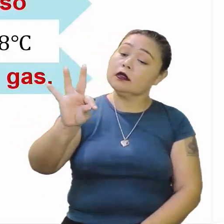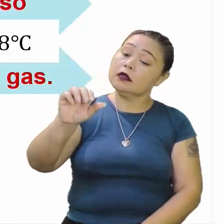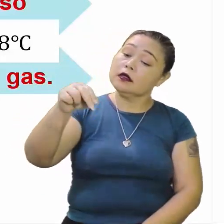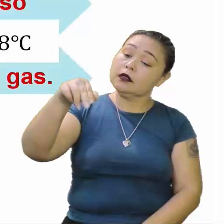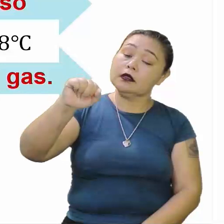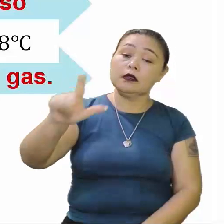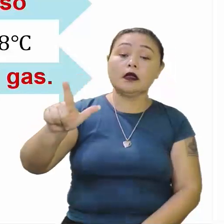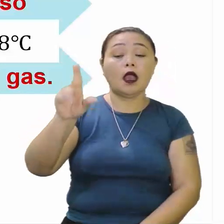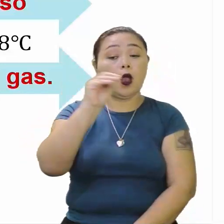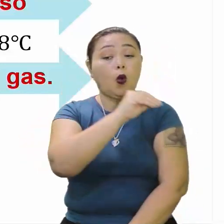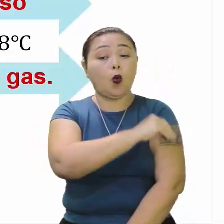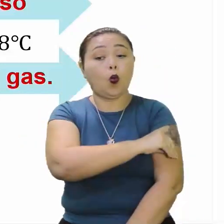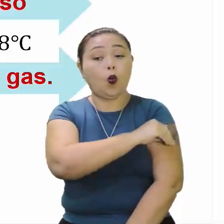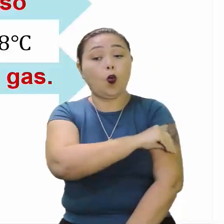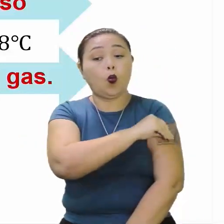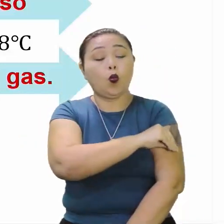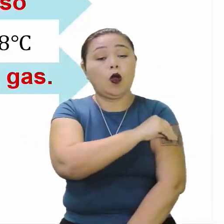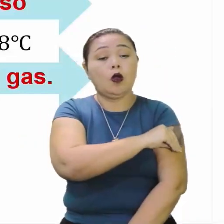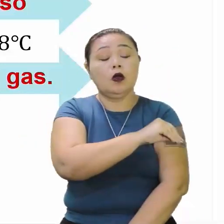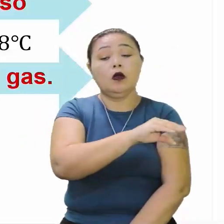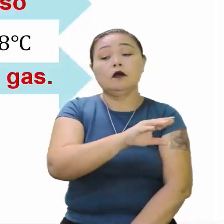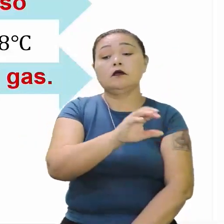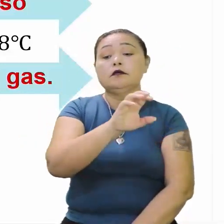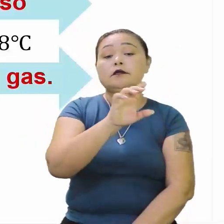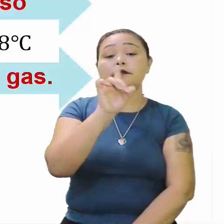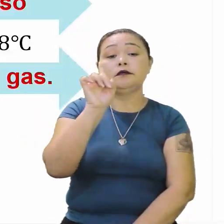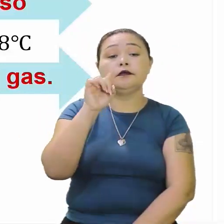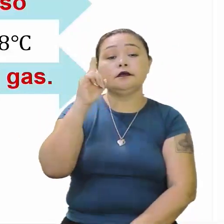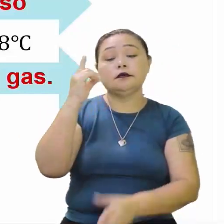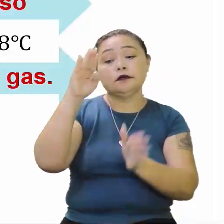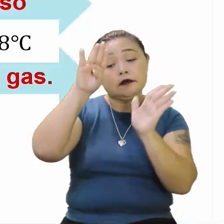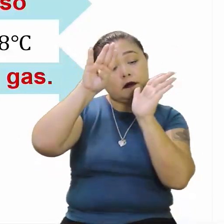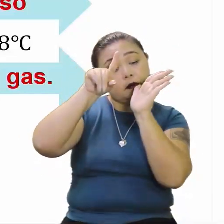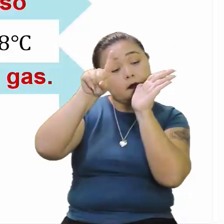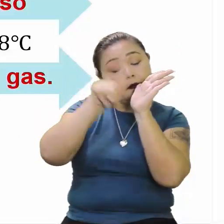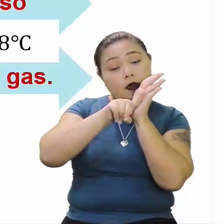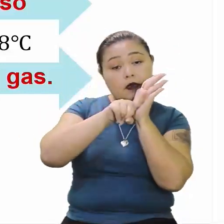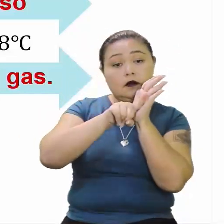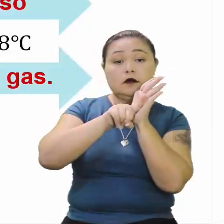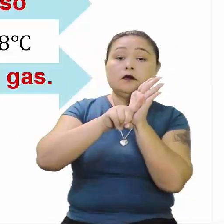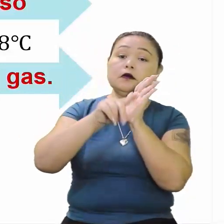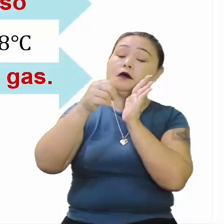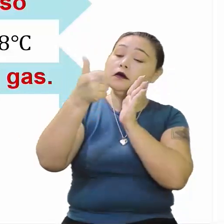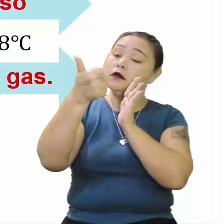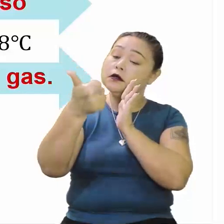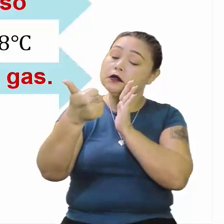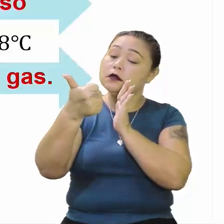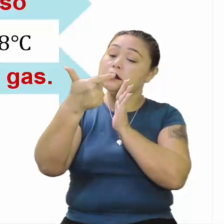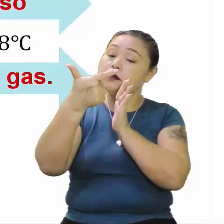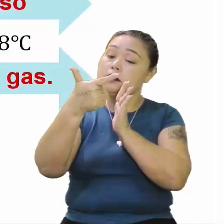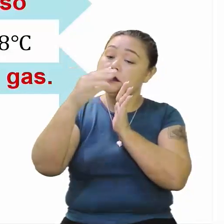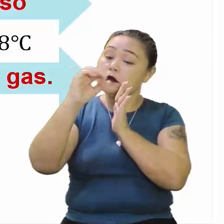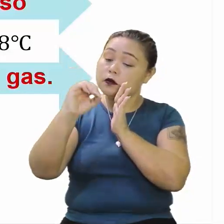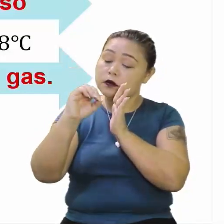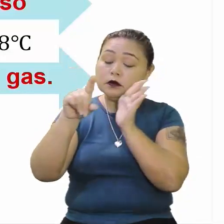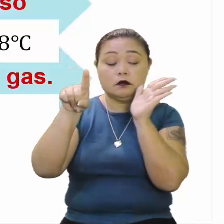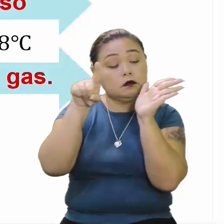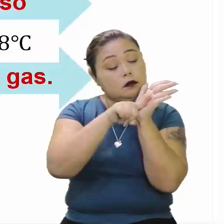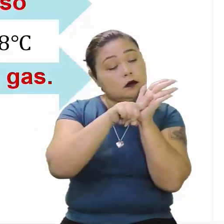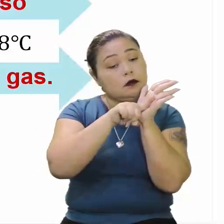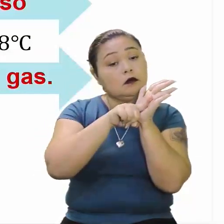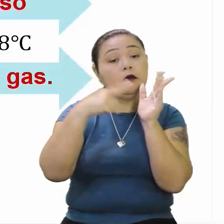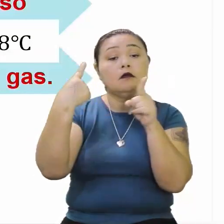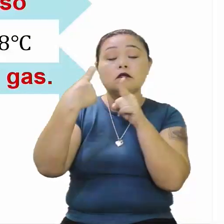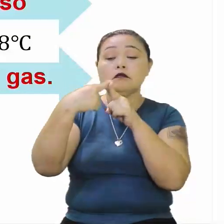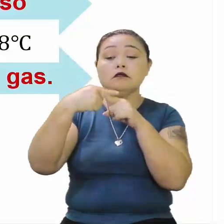etílico, a menos 120 graus. Menos 120 graus. Por que ele está